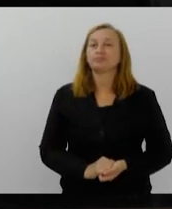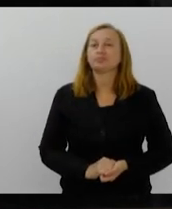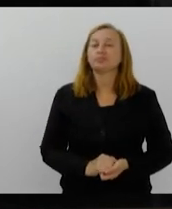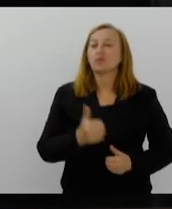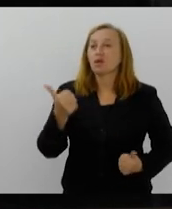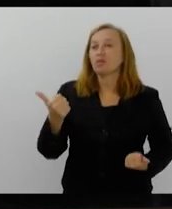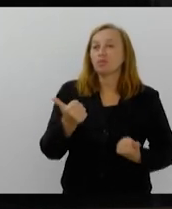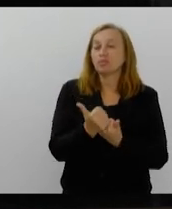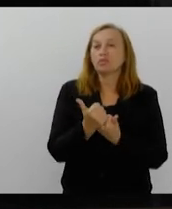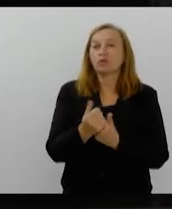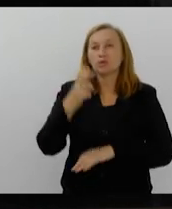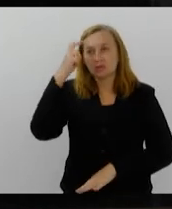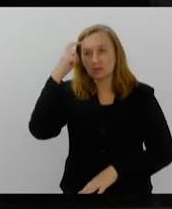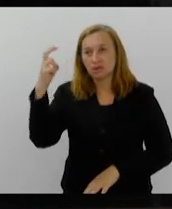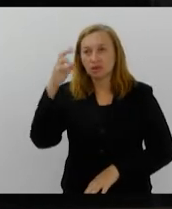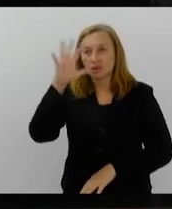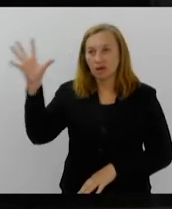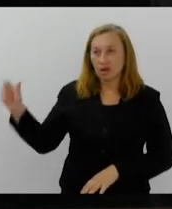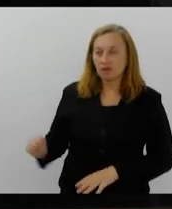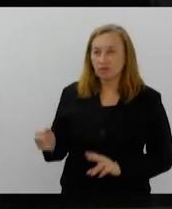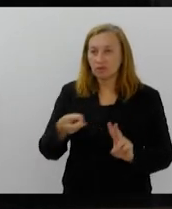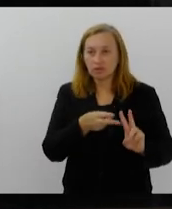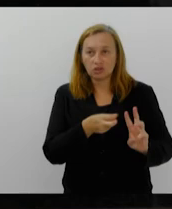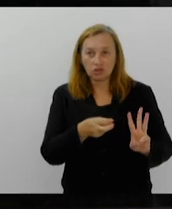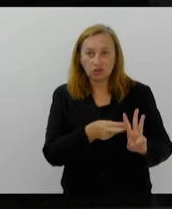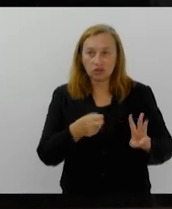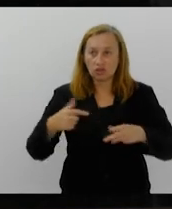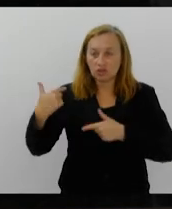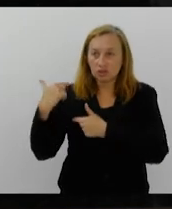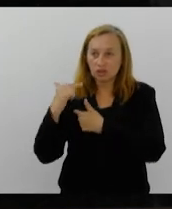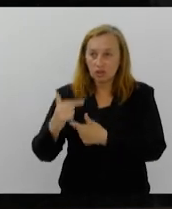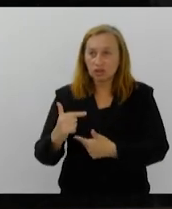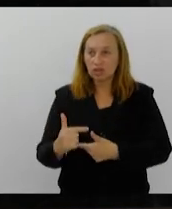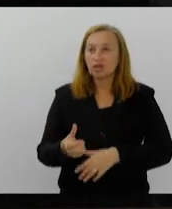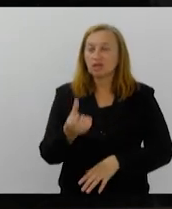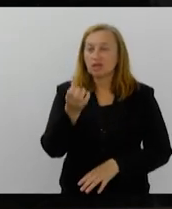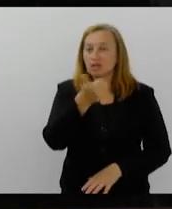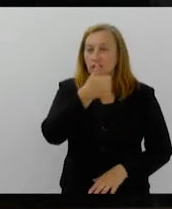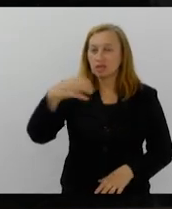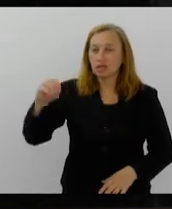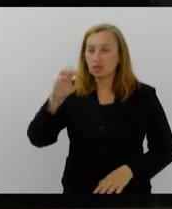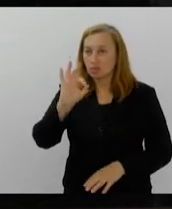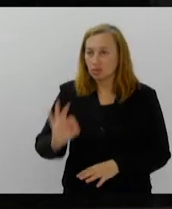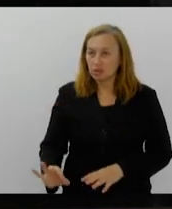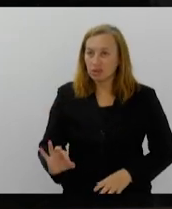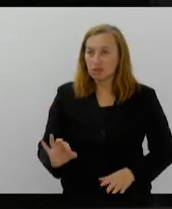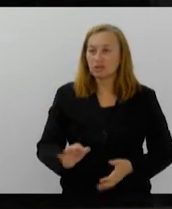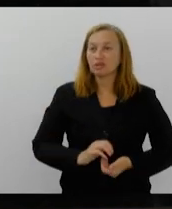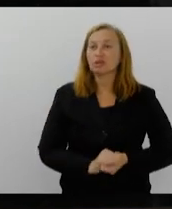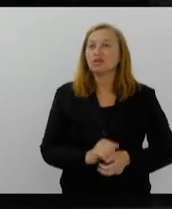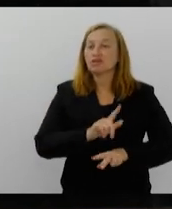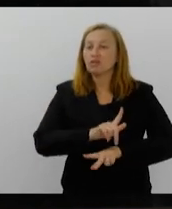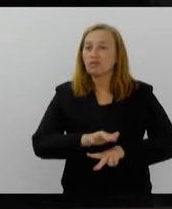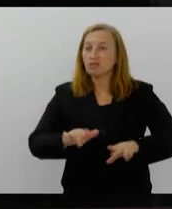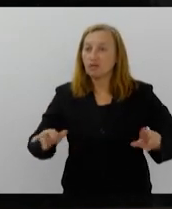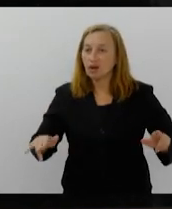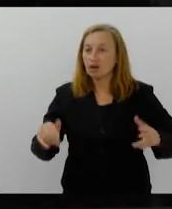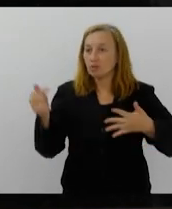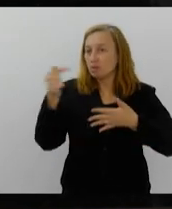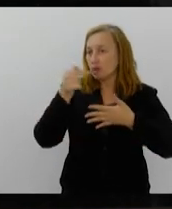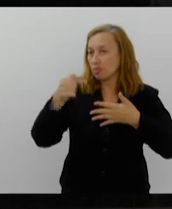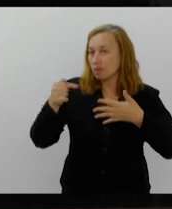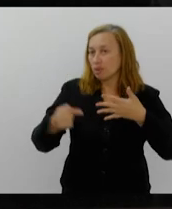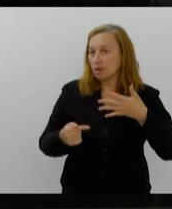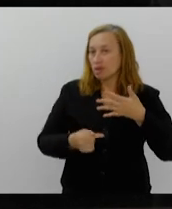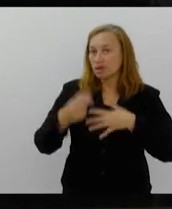apoio cultural afro-indígena tradicional, uma redução de 100%. Aliás, diversos itens da